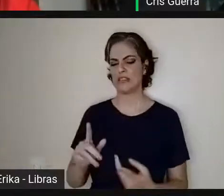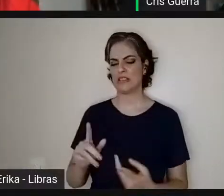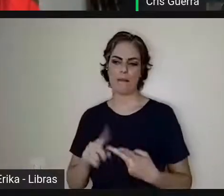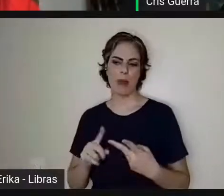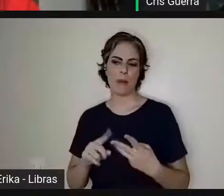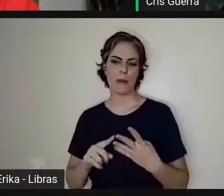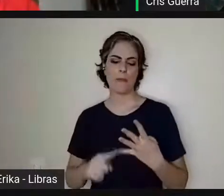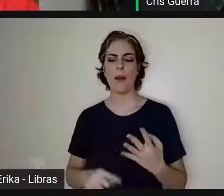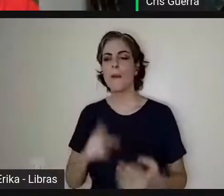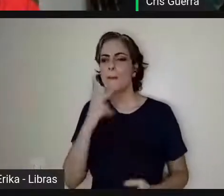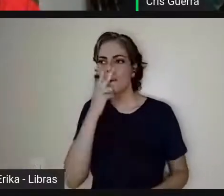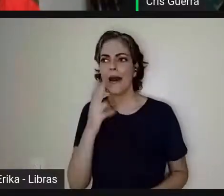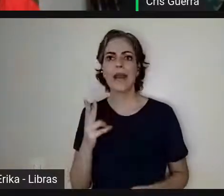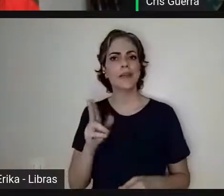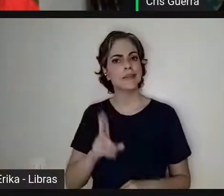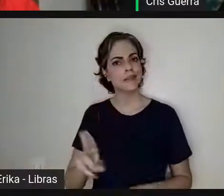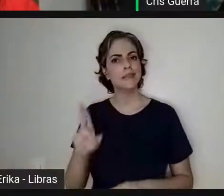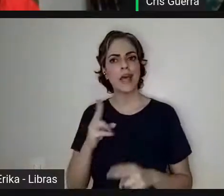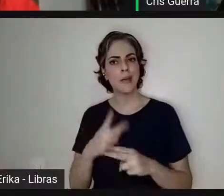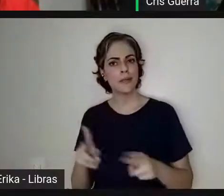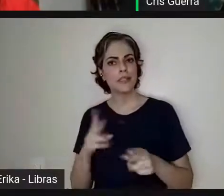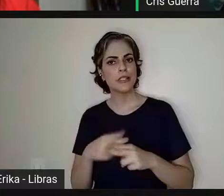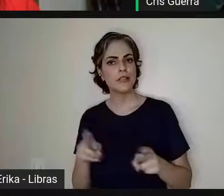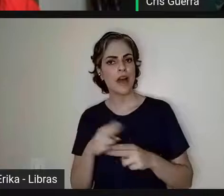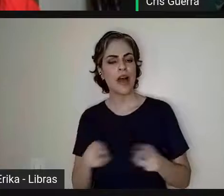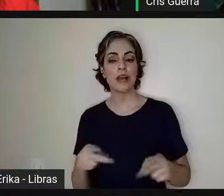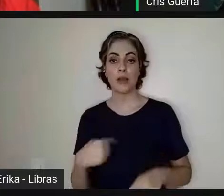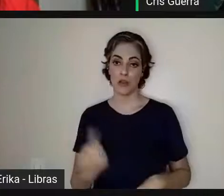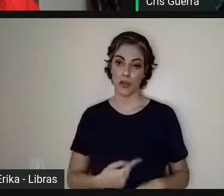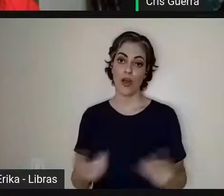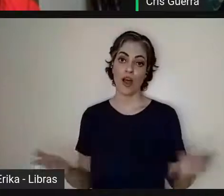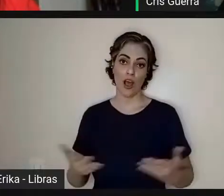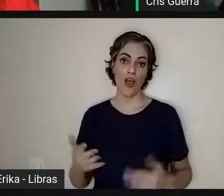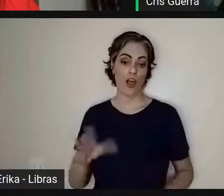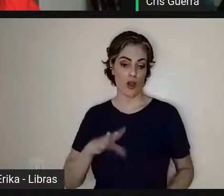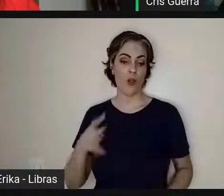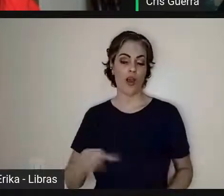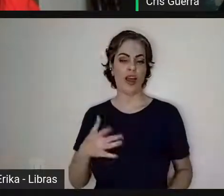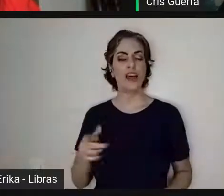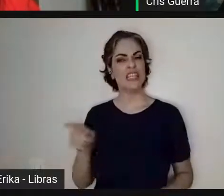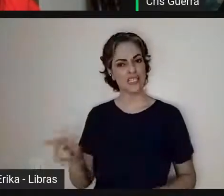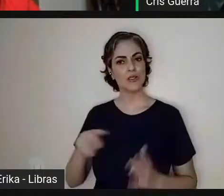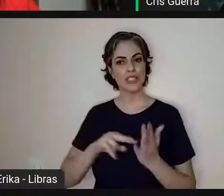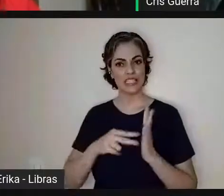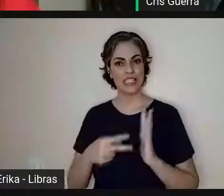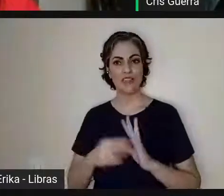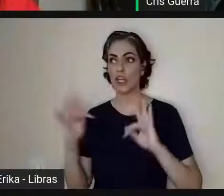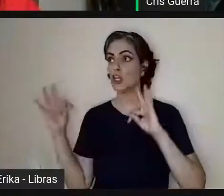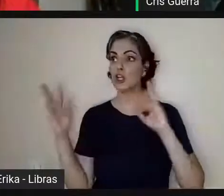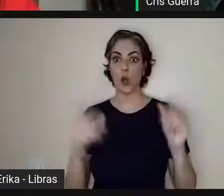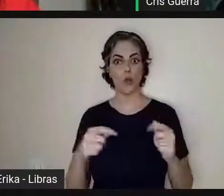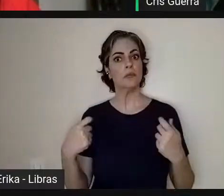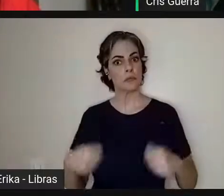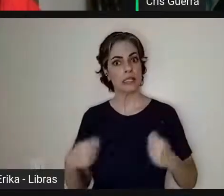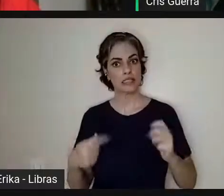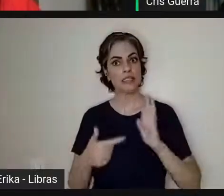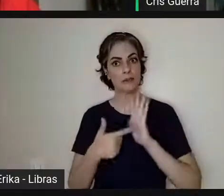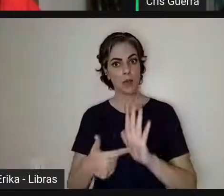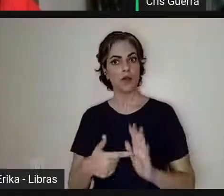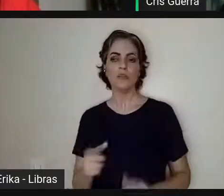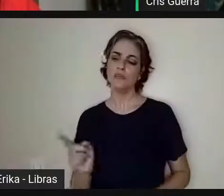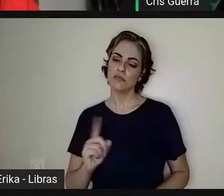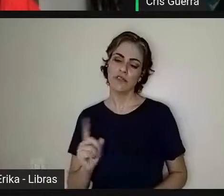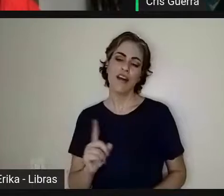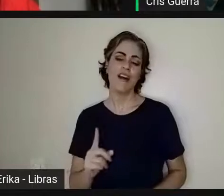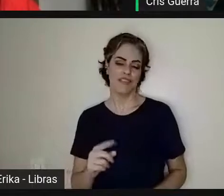num disfarce. Então agora a gente está tendo a coragem, isso não significa que todas tenham que fazer isso, mas existe um movimento muito legal de deixar